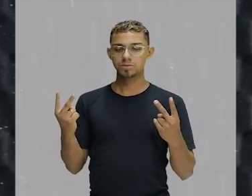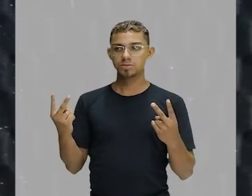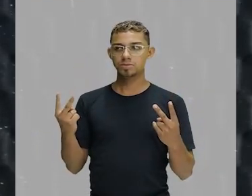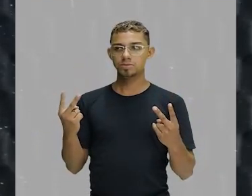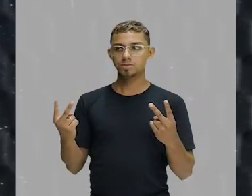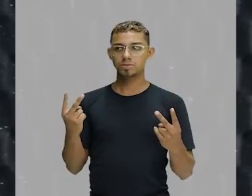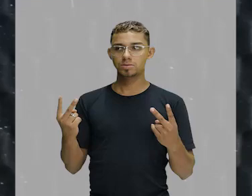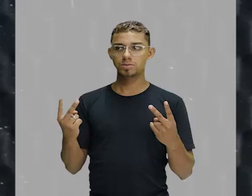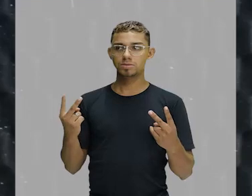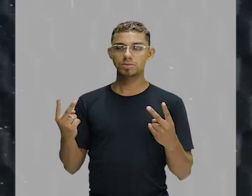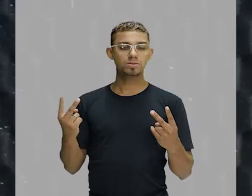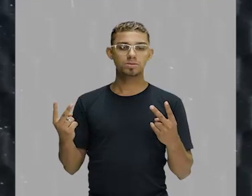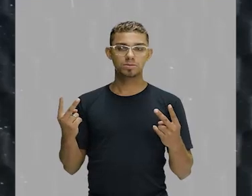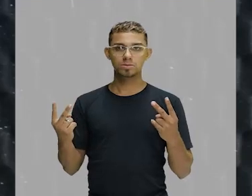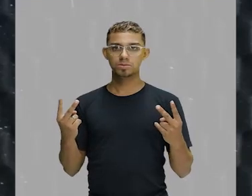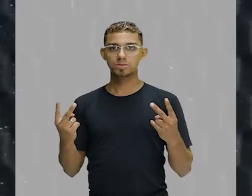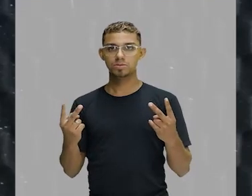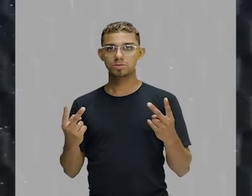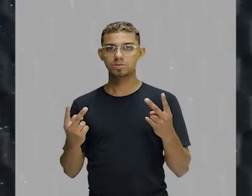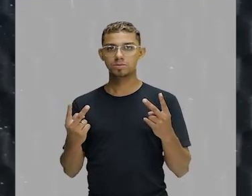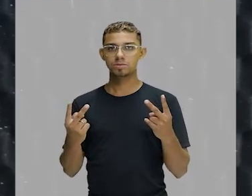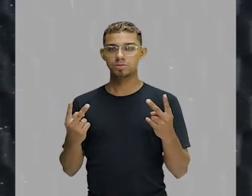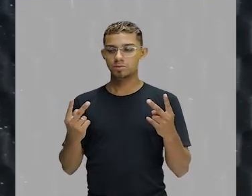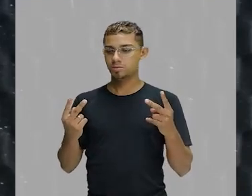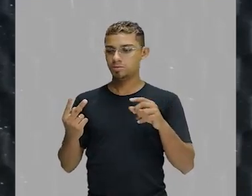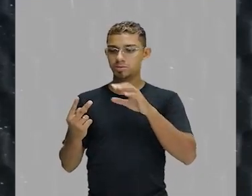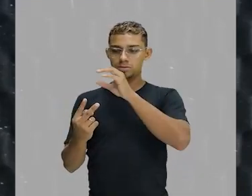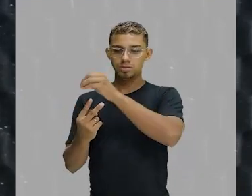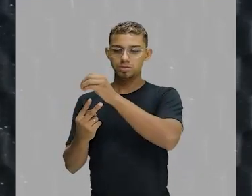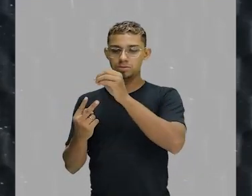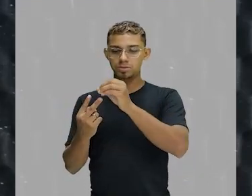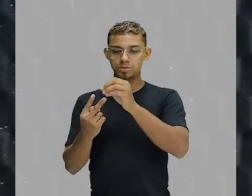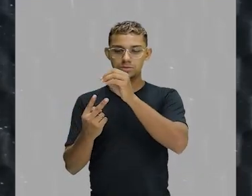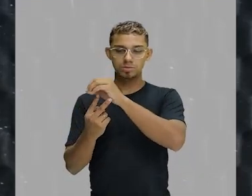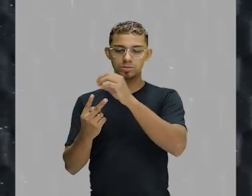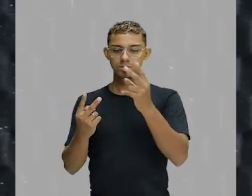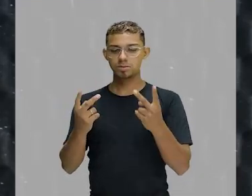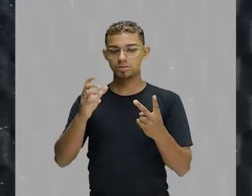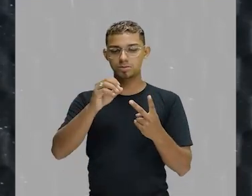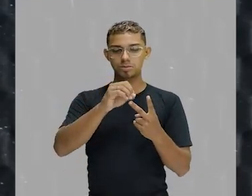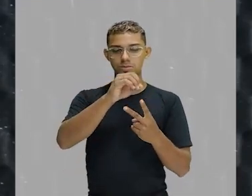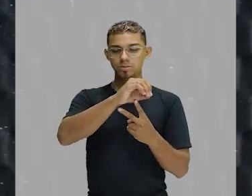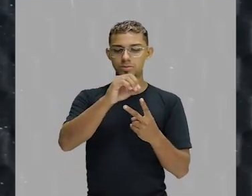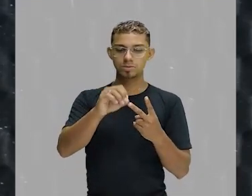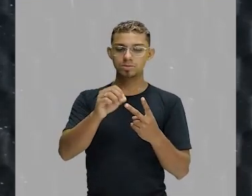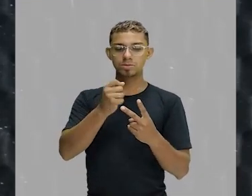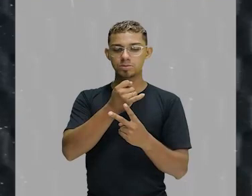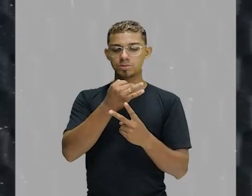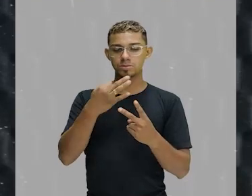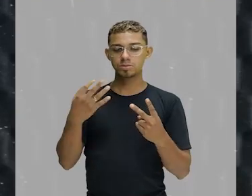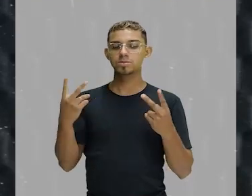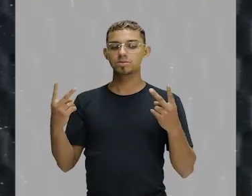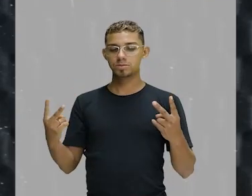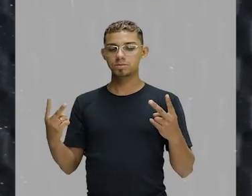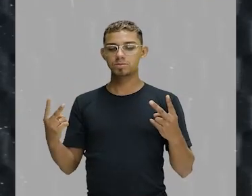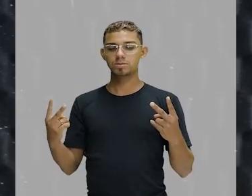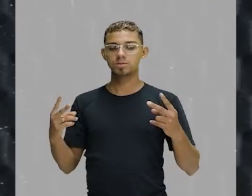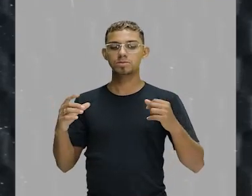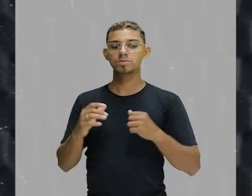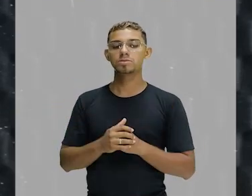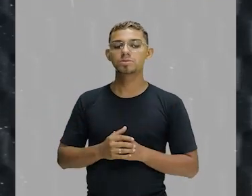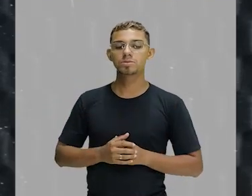em duas. E veja que essas duas que cada uma originou, têm também a mesma quantidade de cromossomos que ela